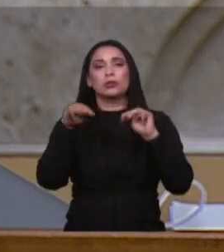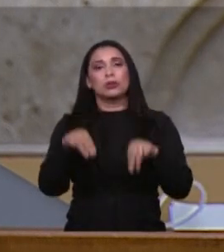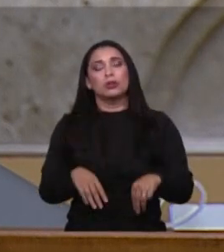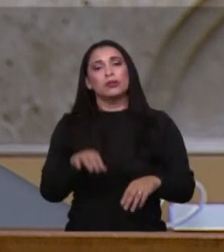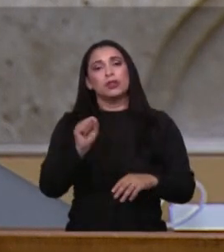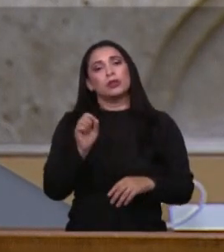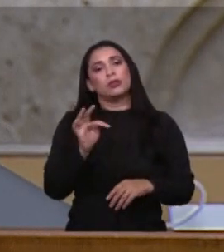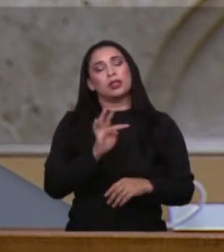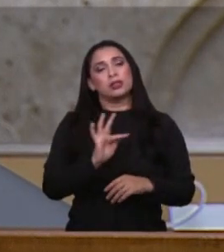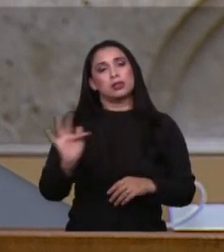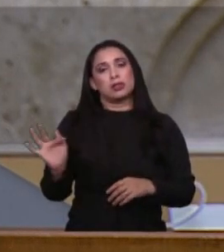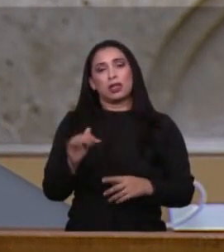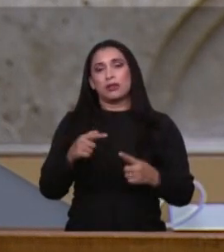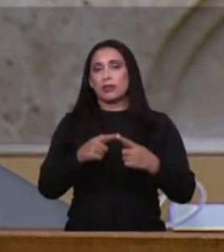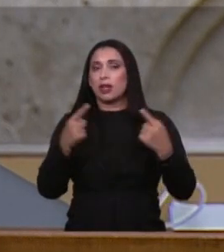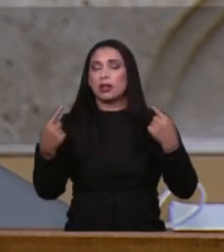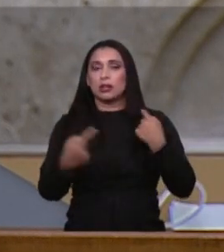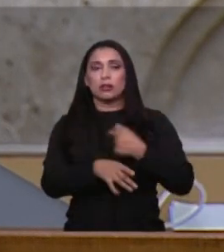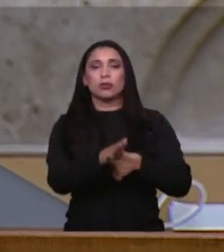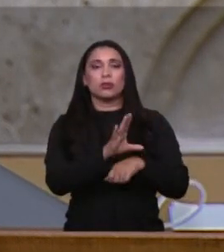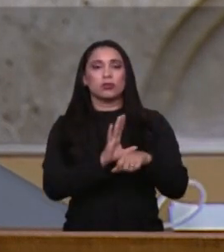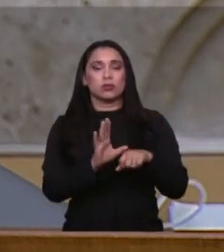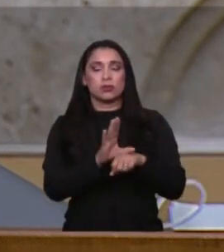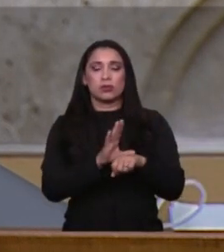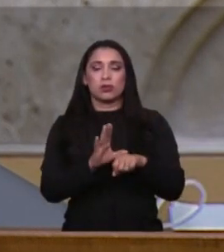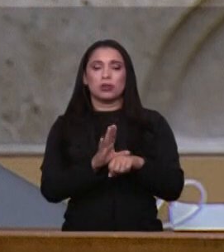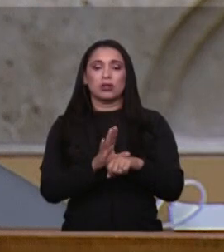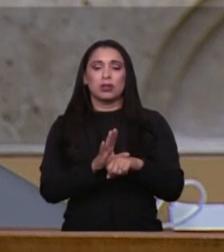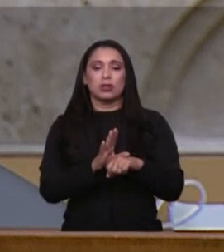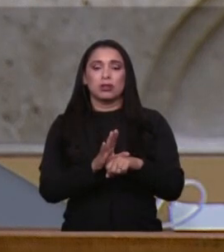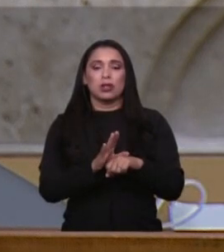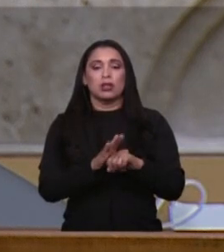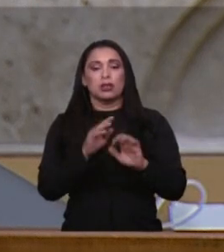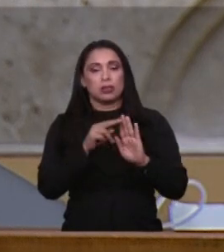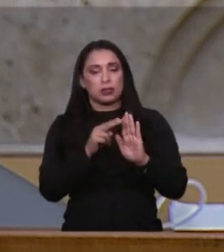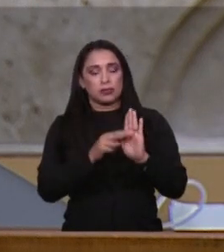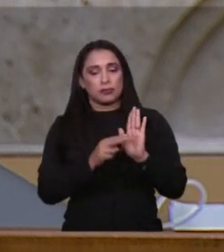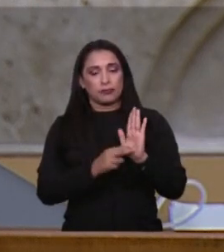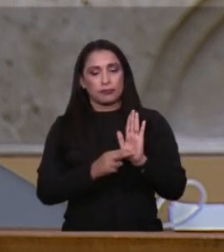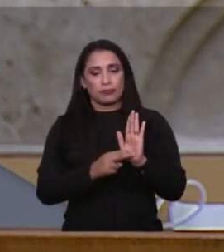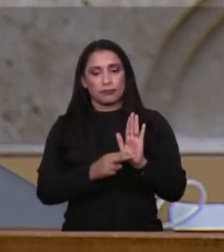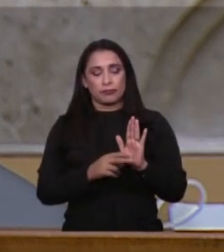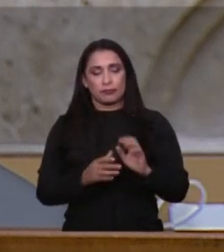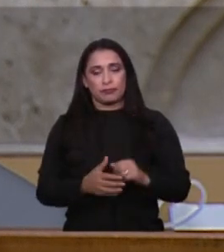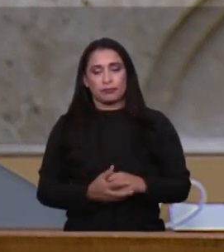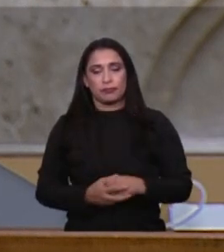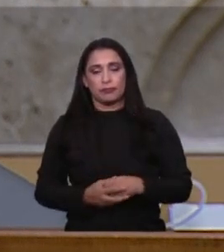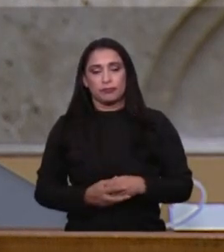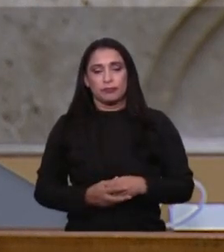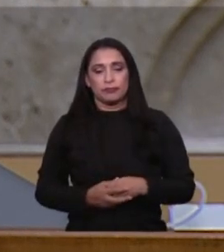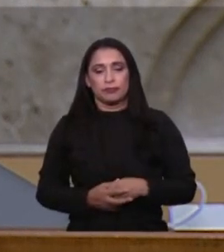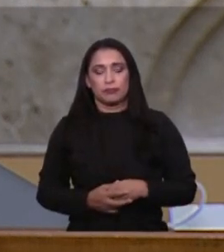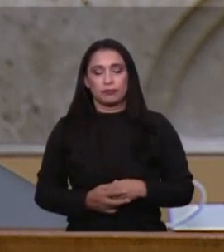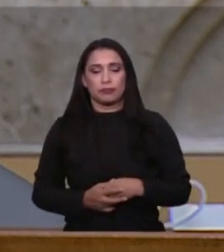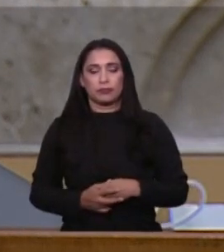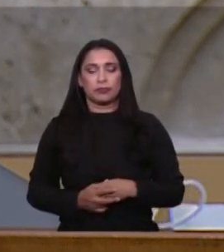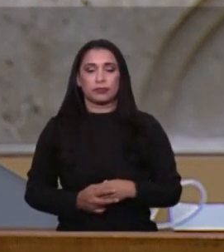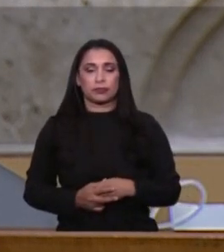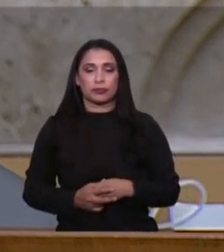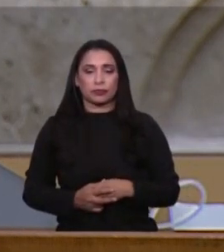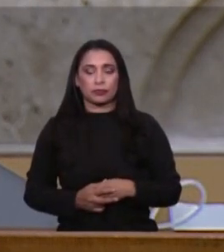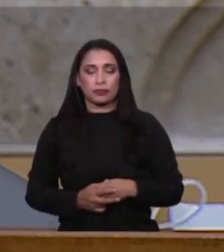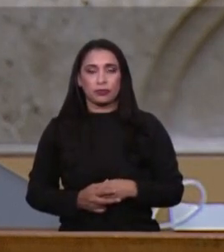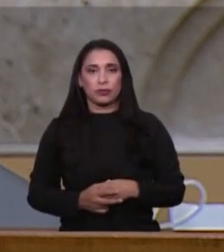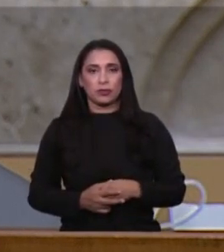que declara a inconstitucionalidade de ato normativo. Portanto, essas são as três